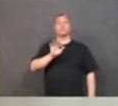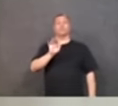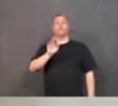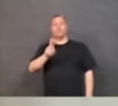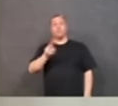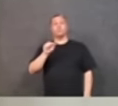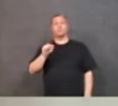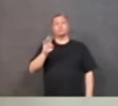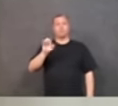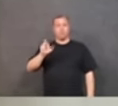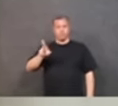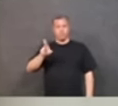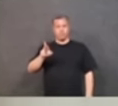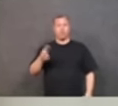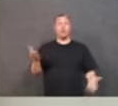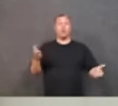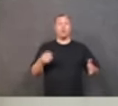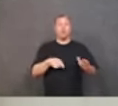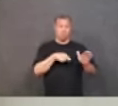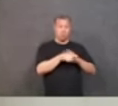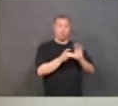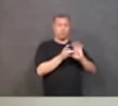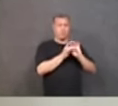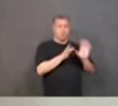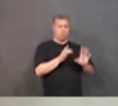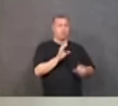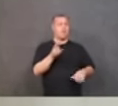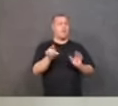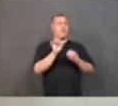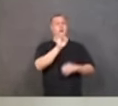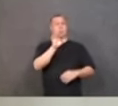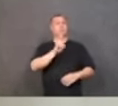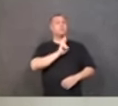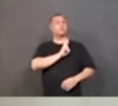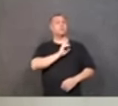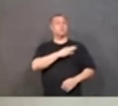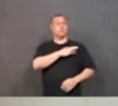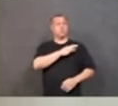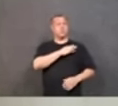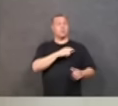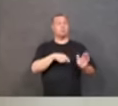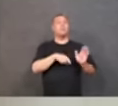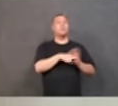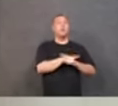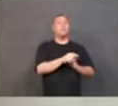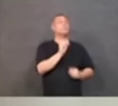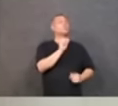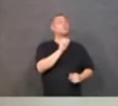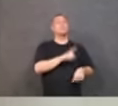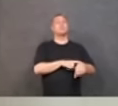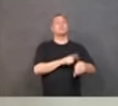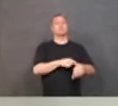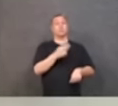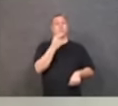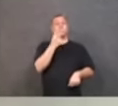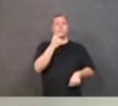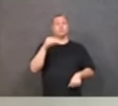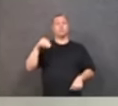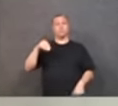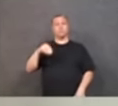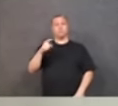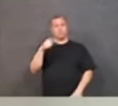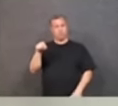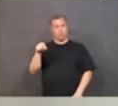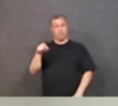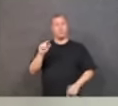para candidato. A pergunta é livre. Cada candidato terá 2 minutos e meio para a resposta. Importante também lembrar que para a